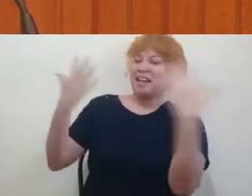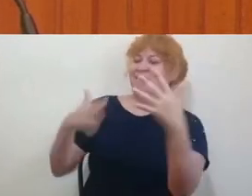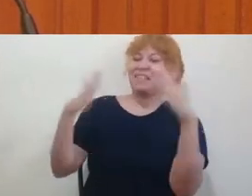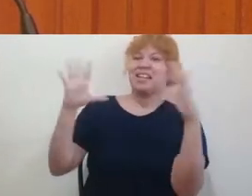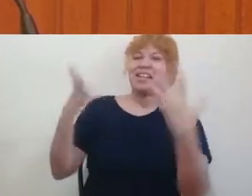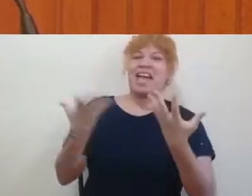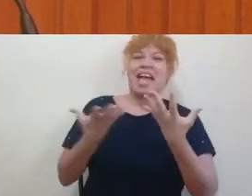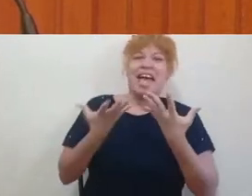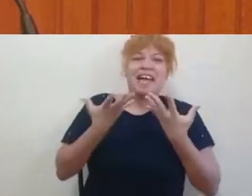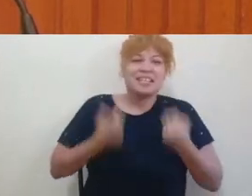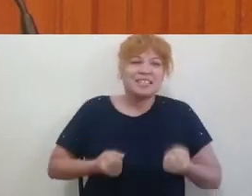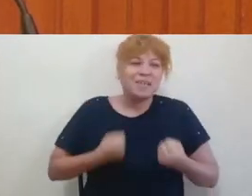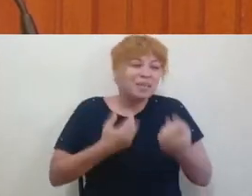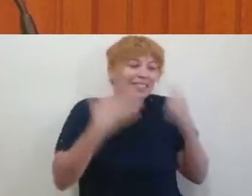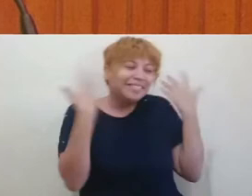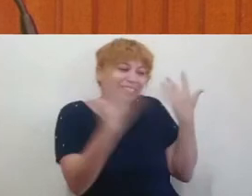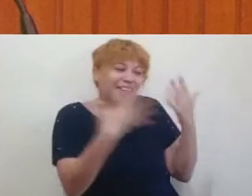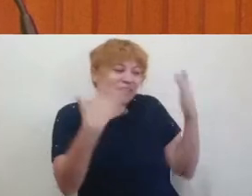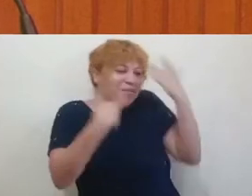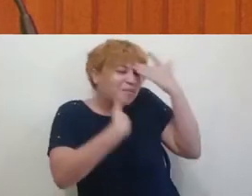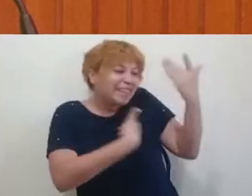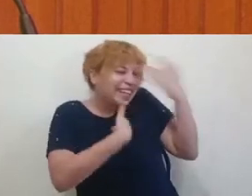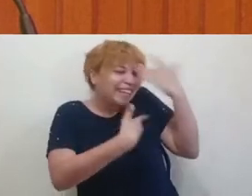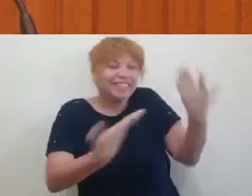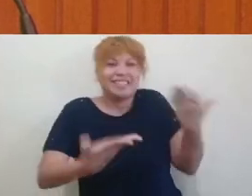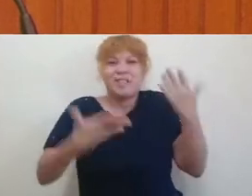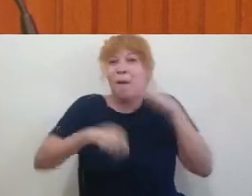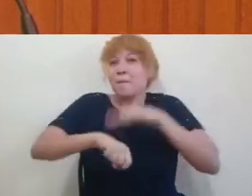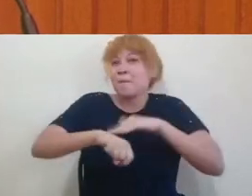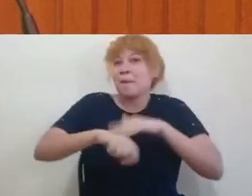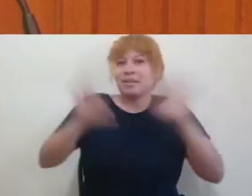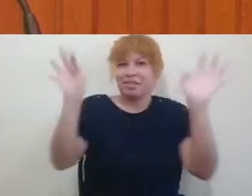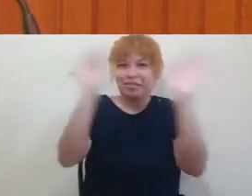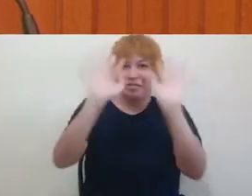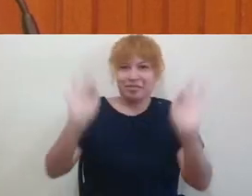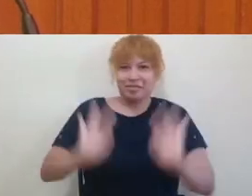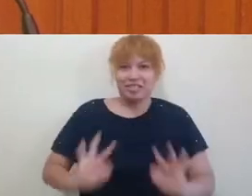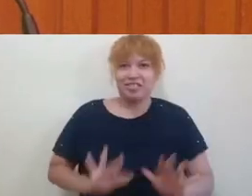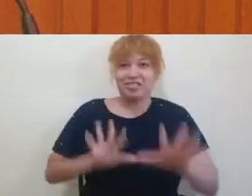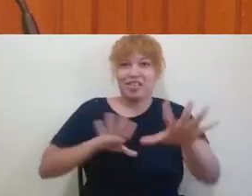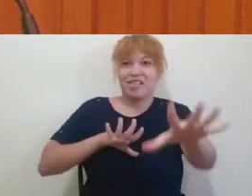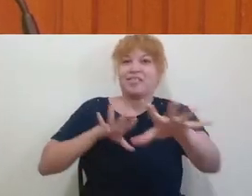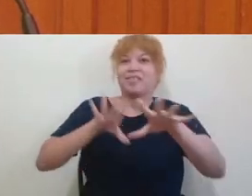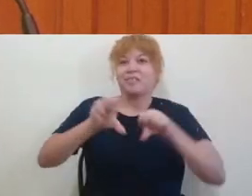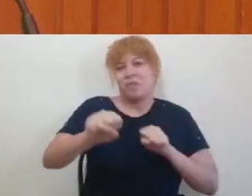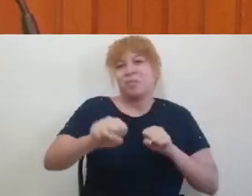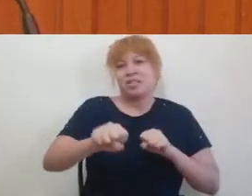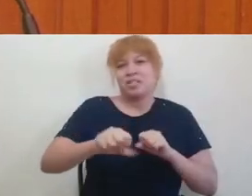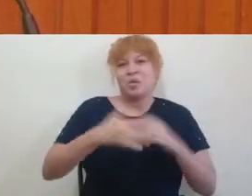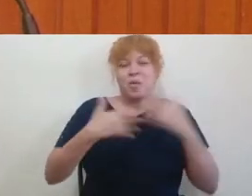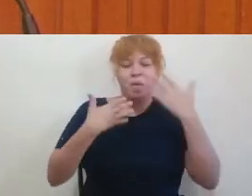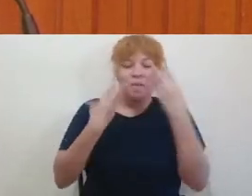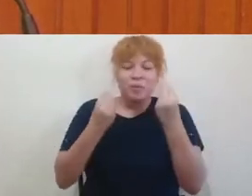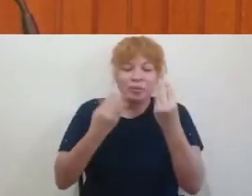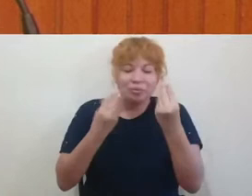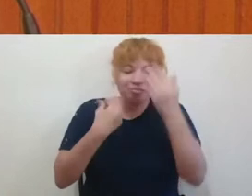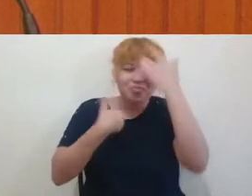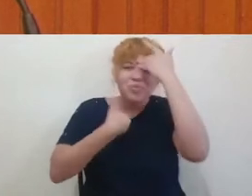ficou com um pequeno probleminha técnico, de suporte técnico, iremos exibir o vídeo